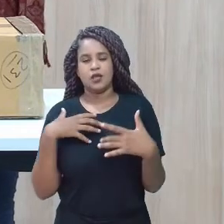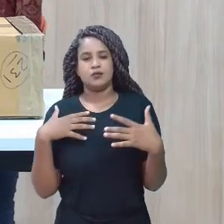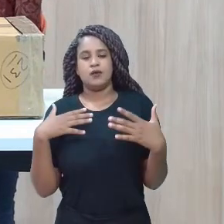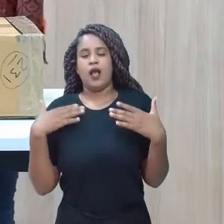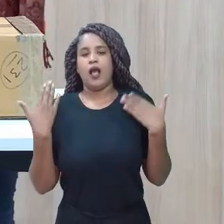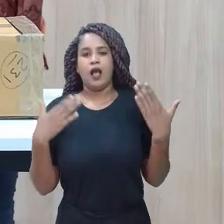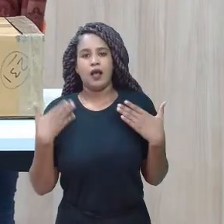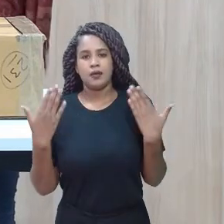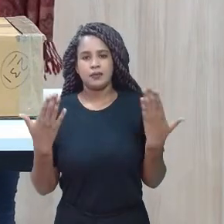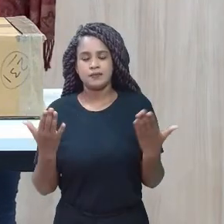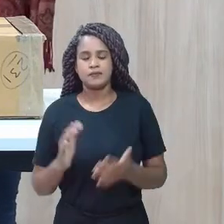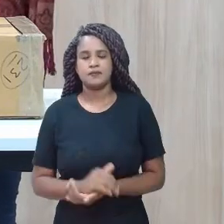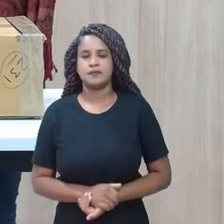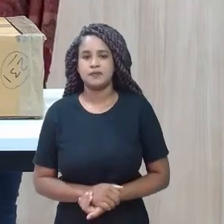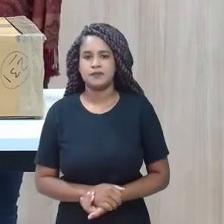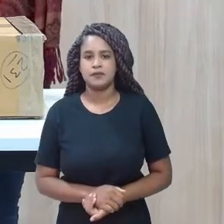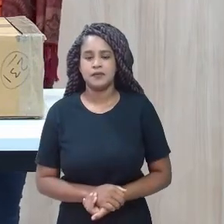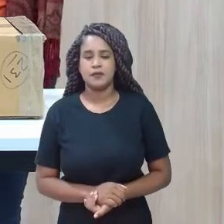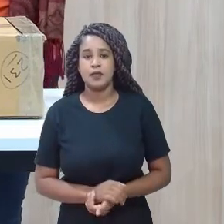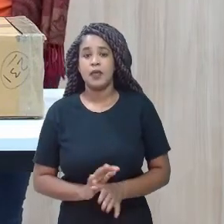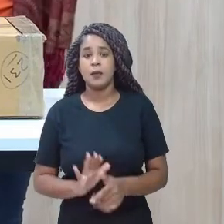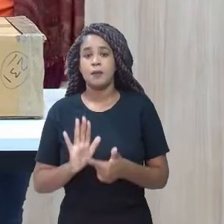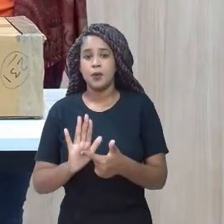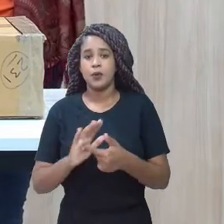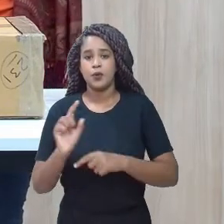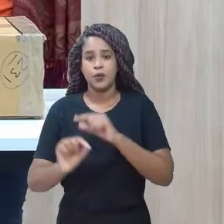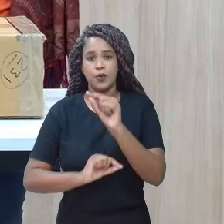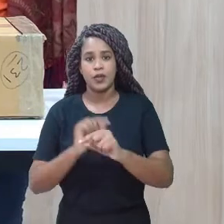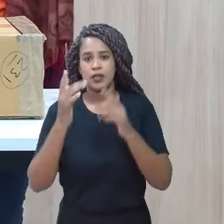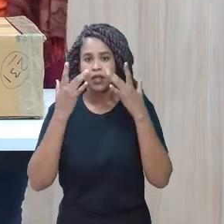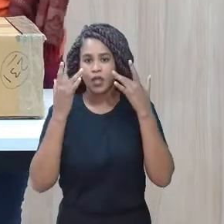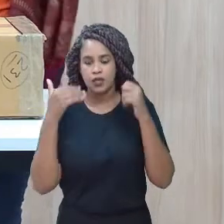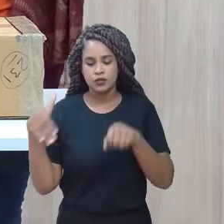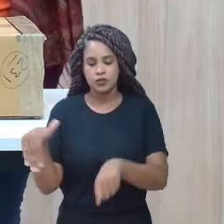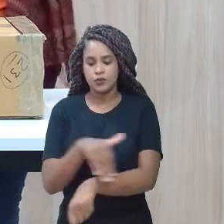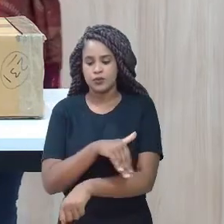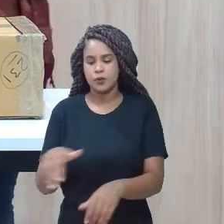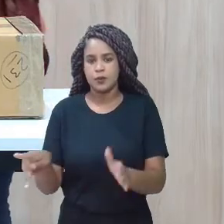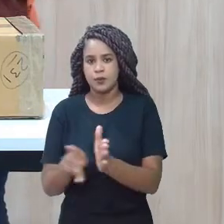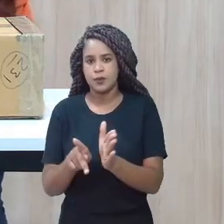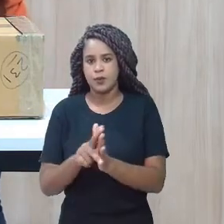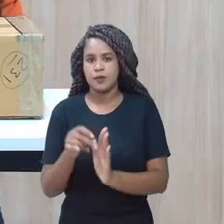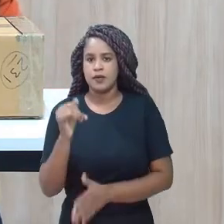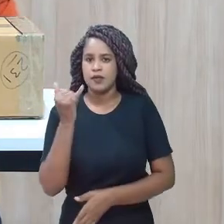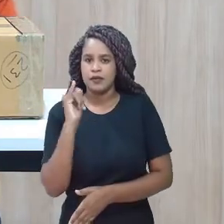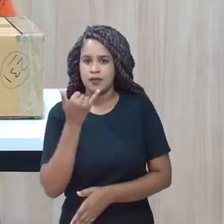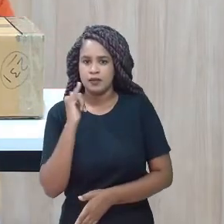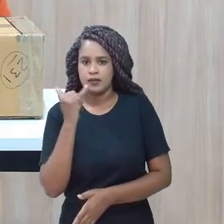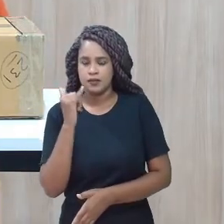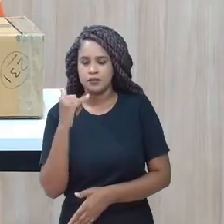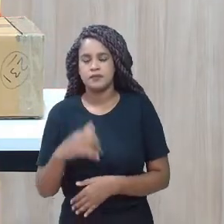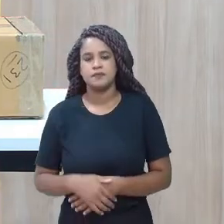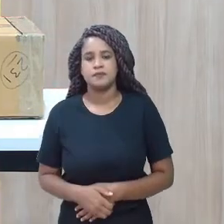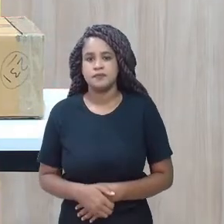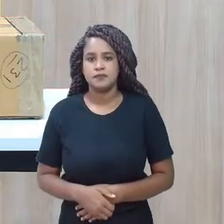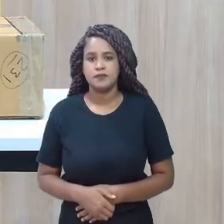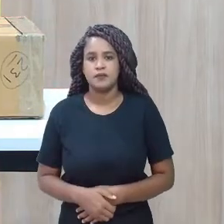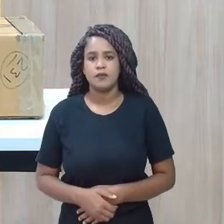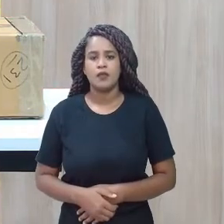cena do teatro de rua italiano, tá? Da comédia dell'arte. Então, por volta